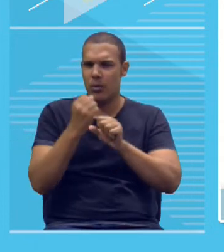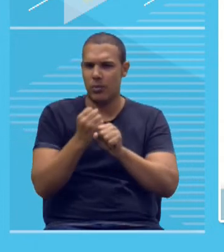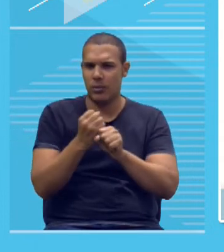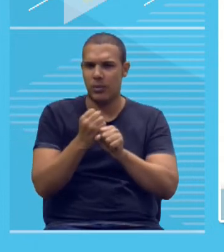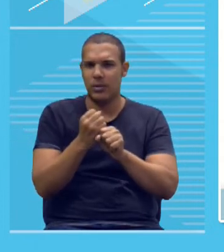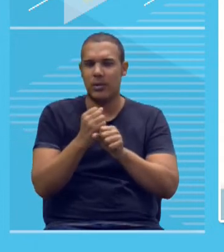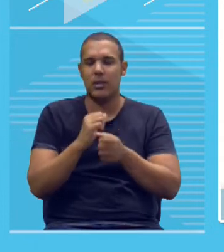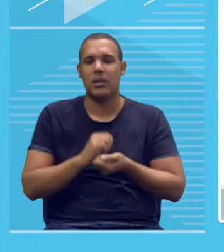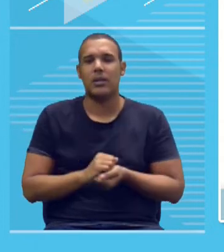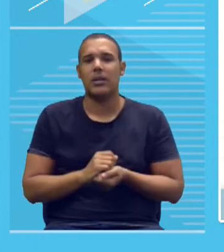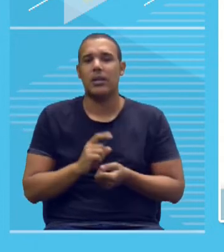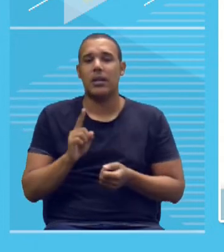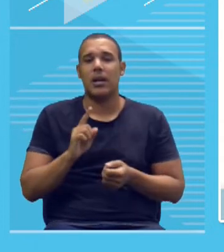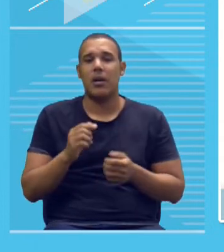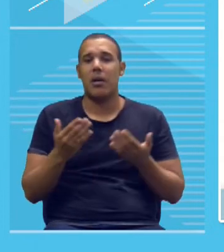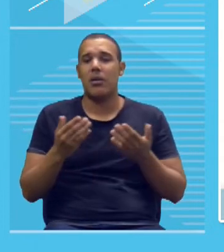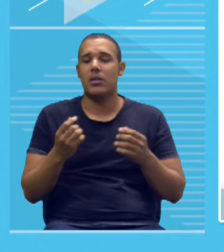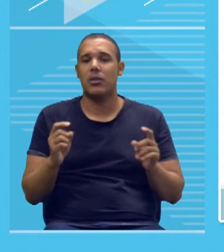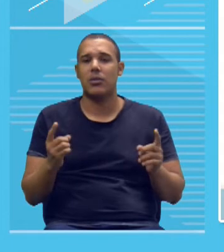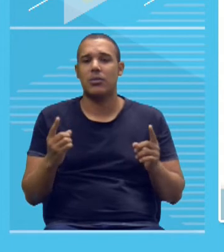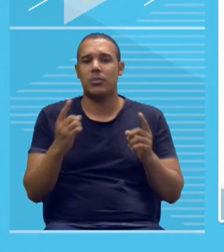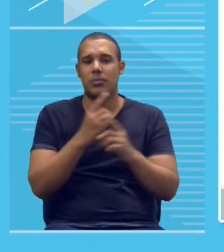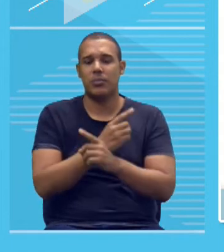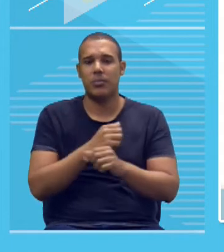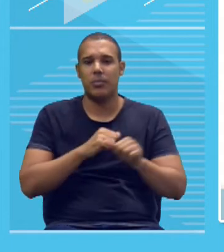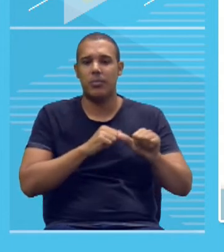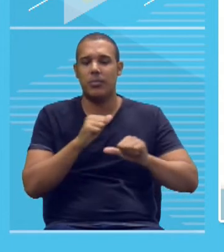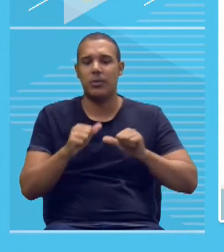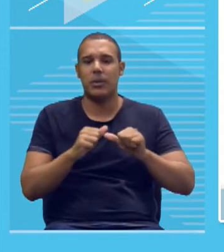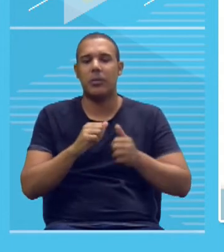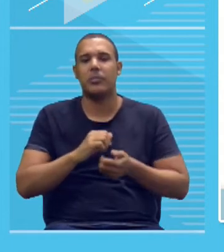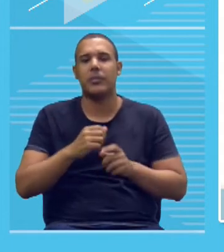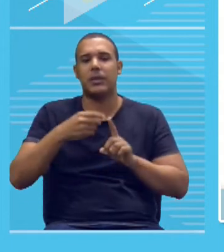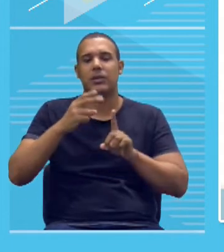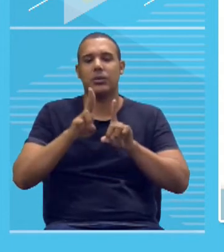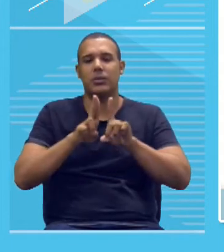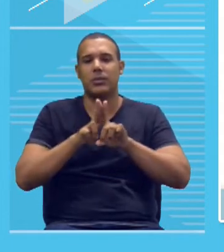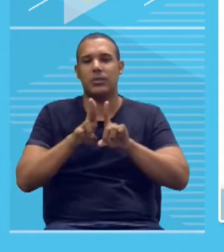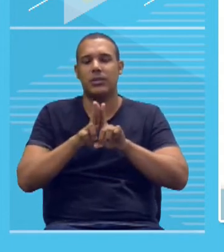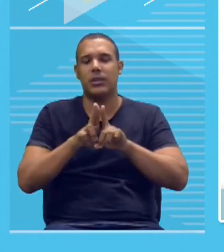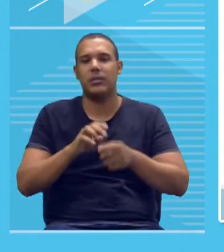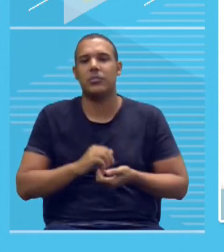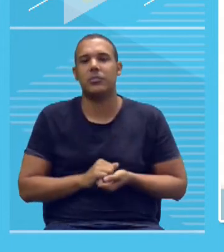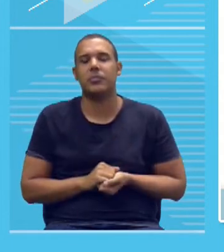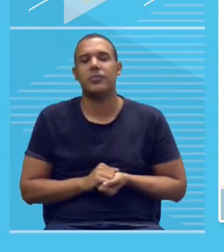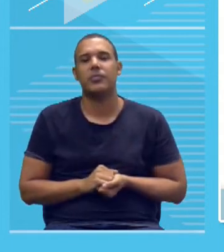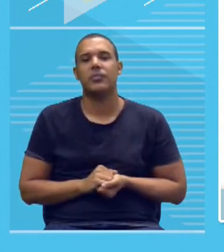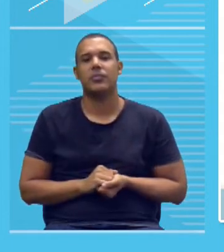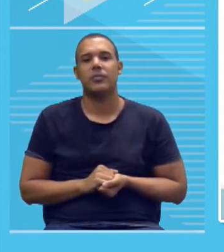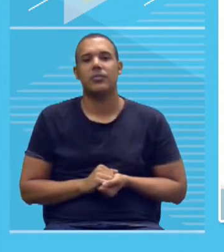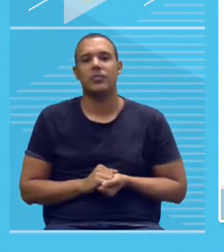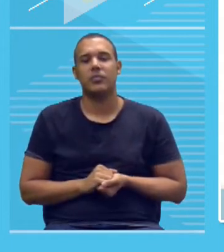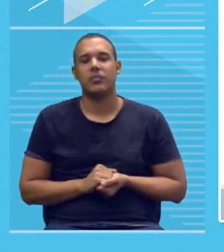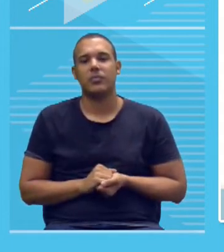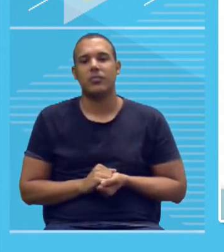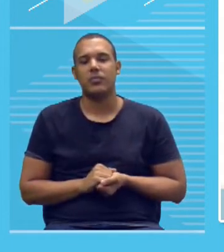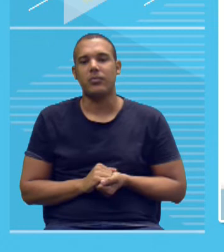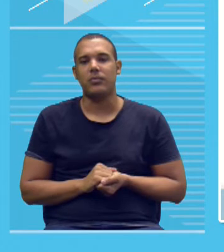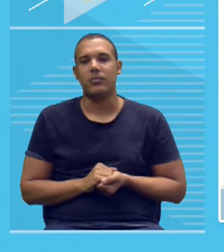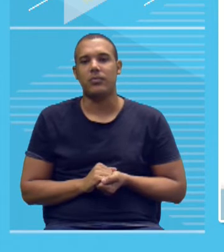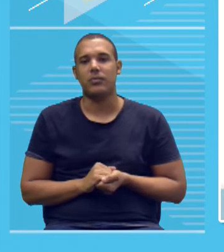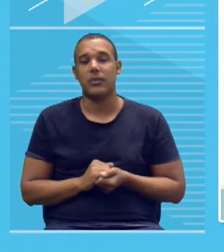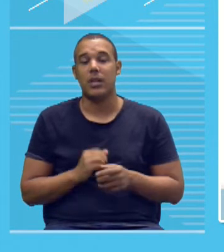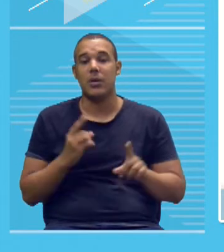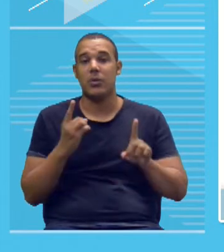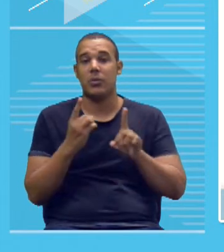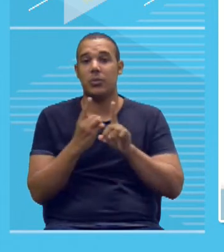apenas agora fazer conversão de unidades Como assim professor eu acabei de encontrar professor que esta